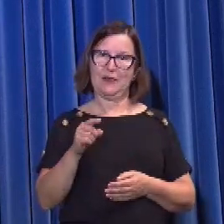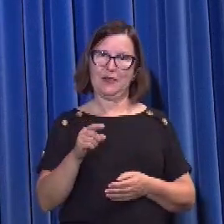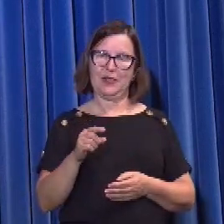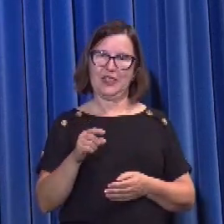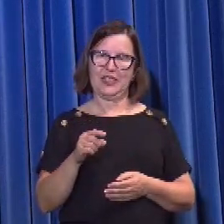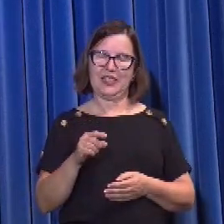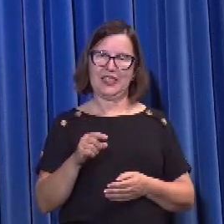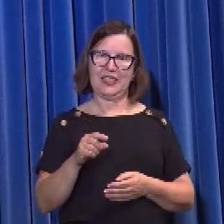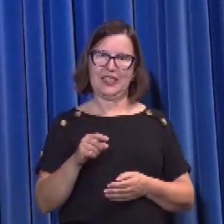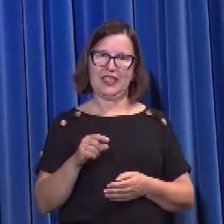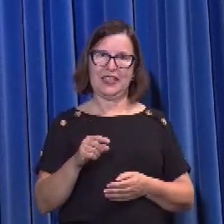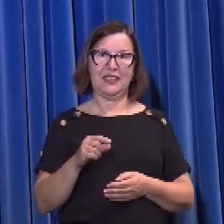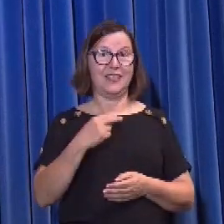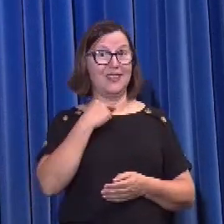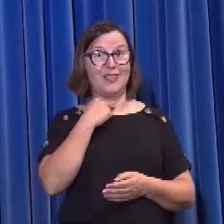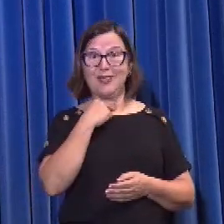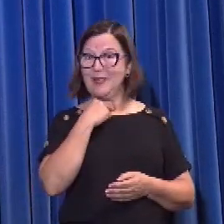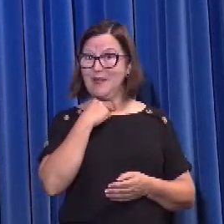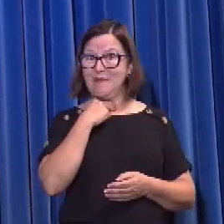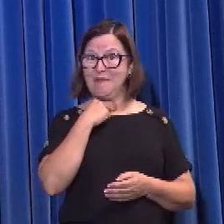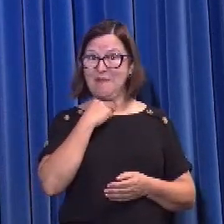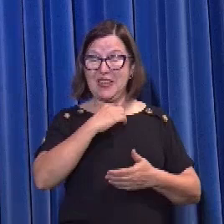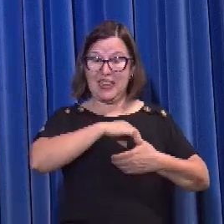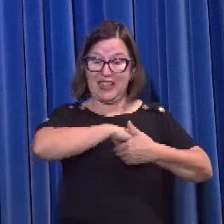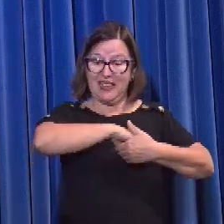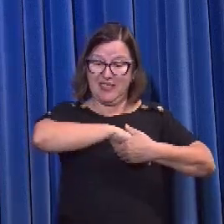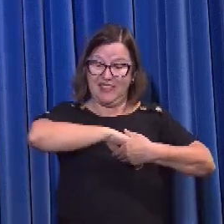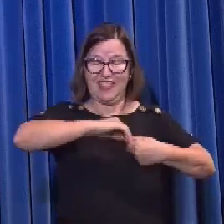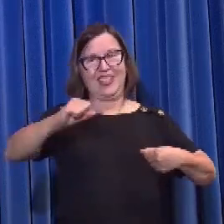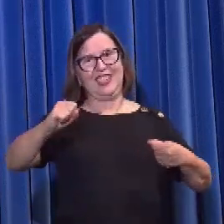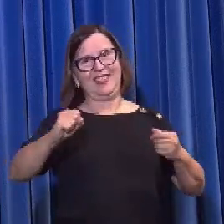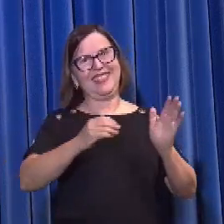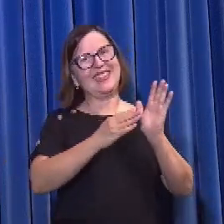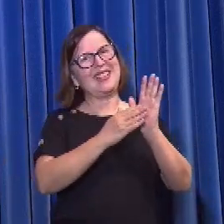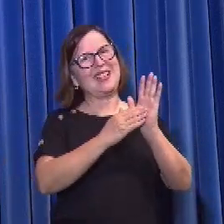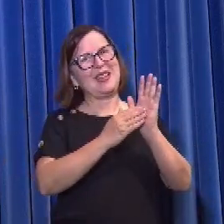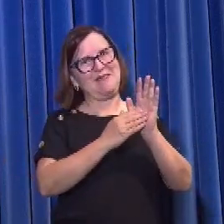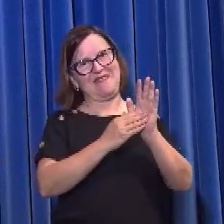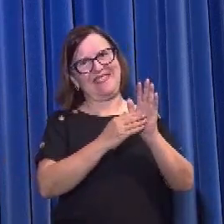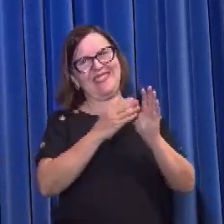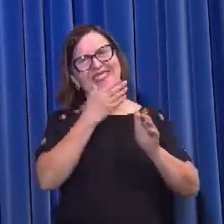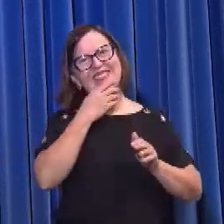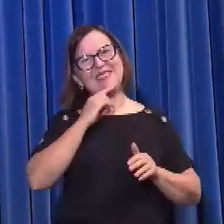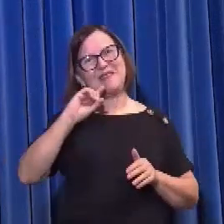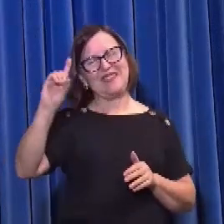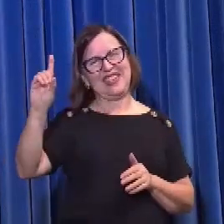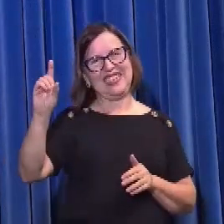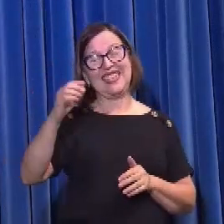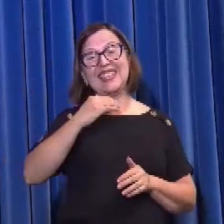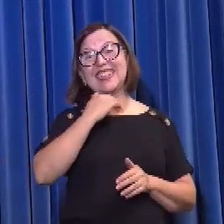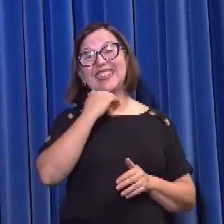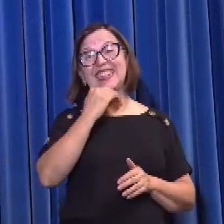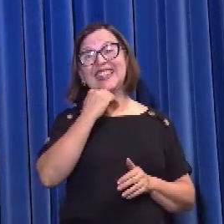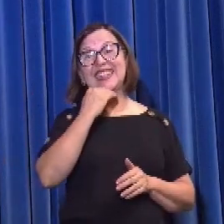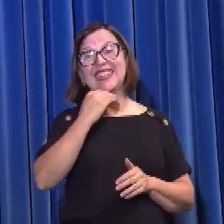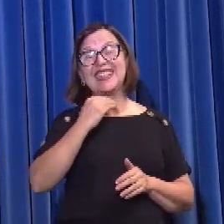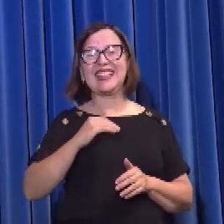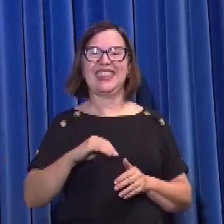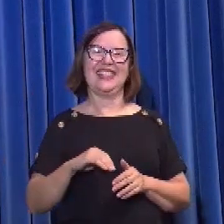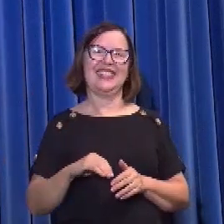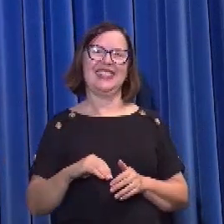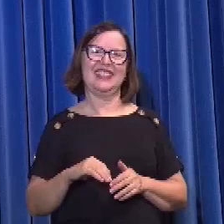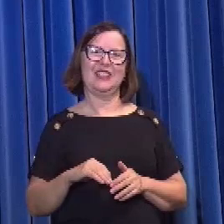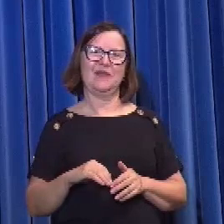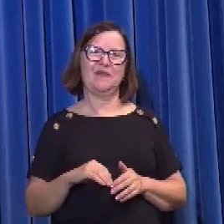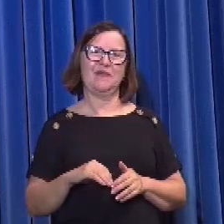Pai me deu é maior do que tudo. E da mão do Pai ninguém pode arrebatar. Ninguém pode arrebatar